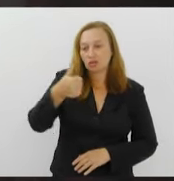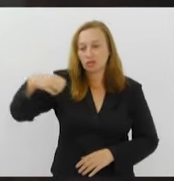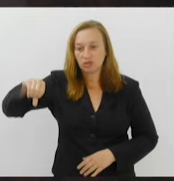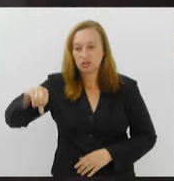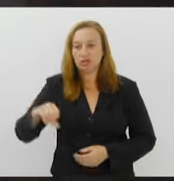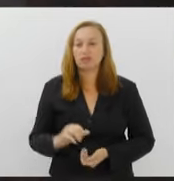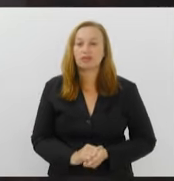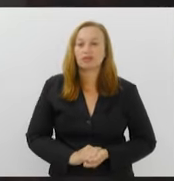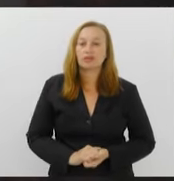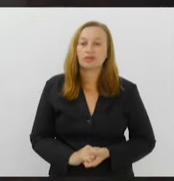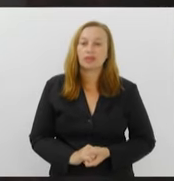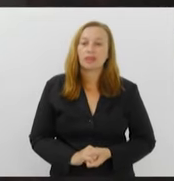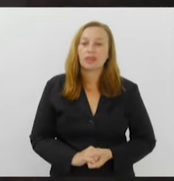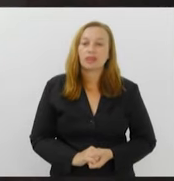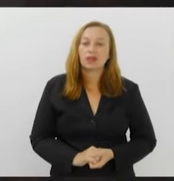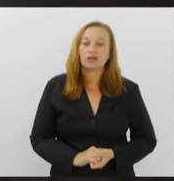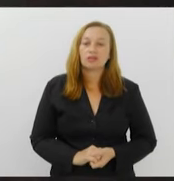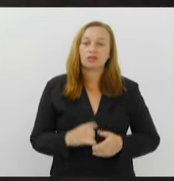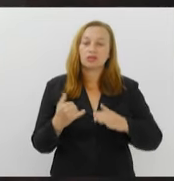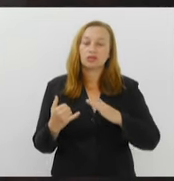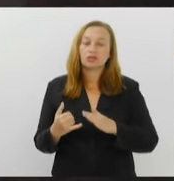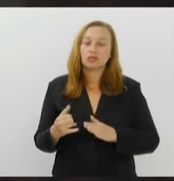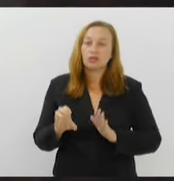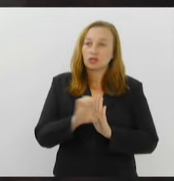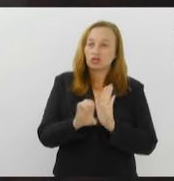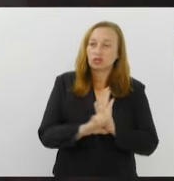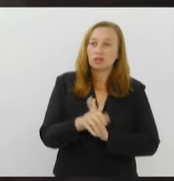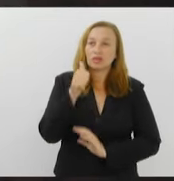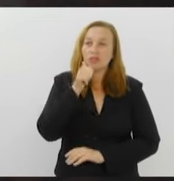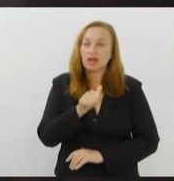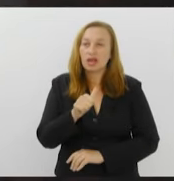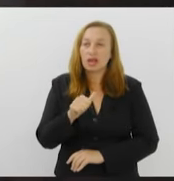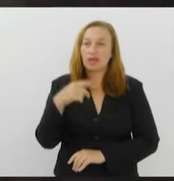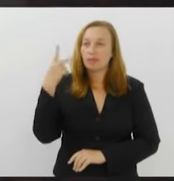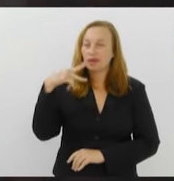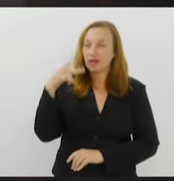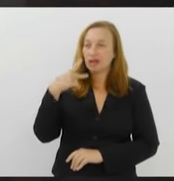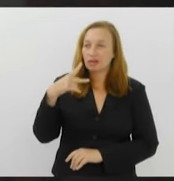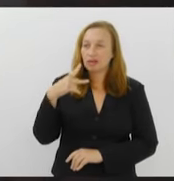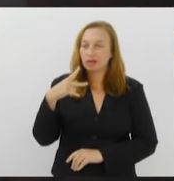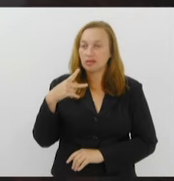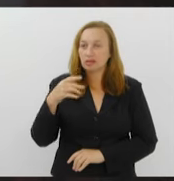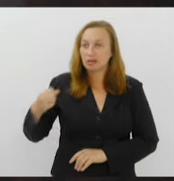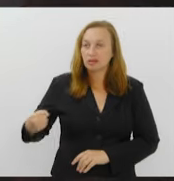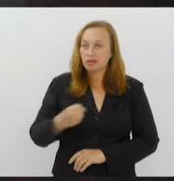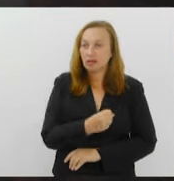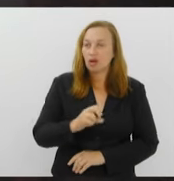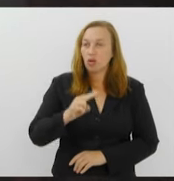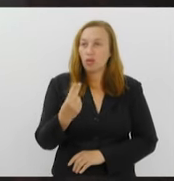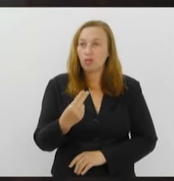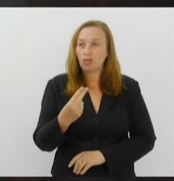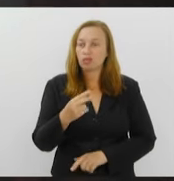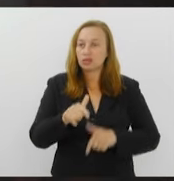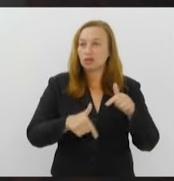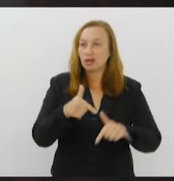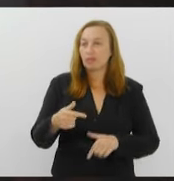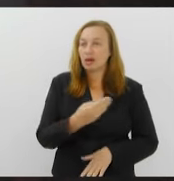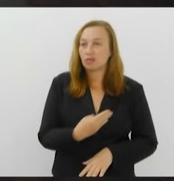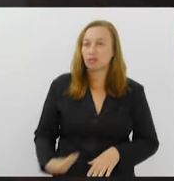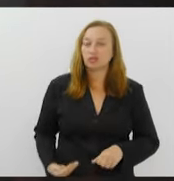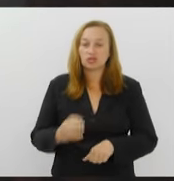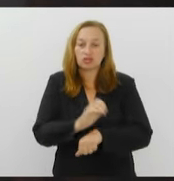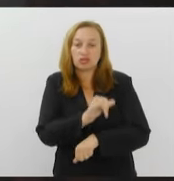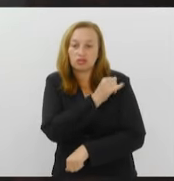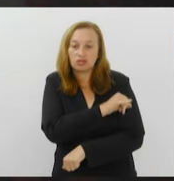de 2019, que institui o Estatuto da Mulher Parlamentar e Ocupante de Cargo ou Emprego Público no âmbito do Estado